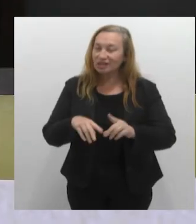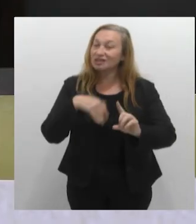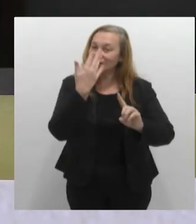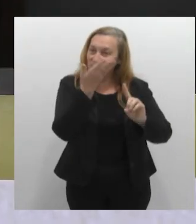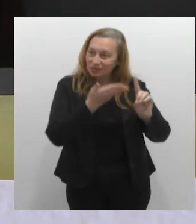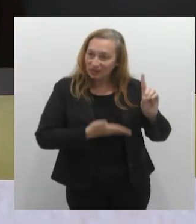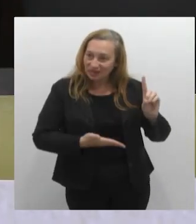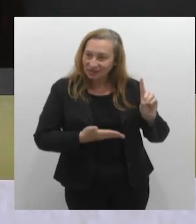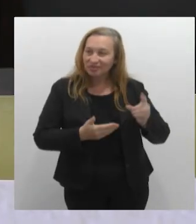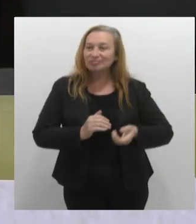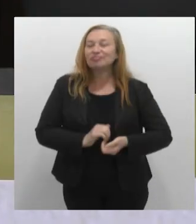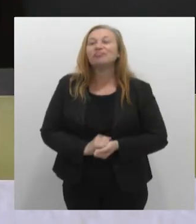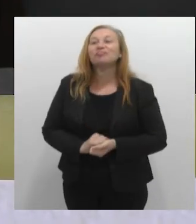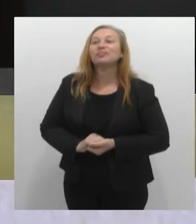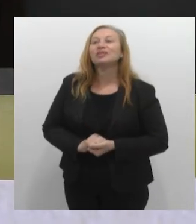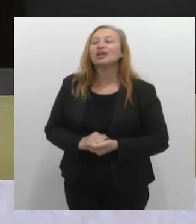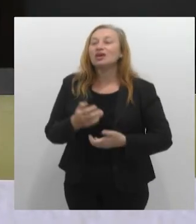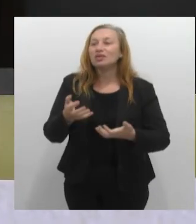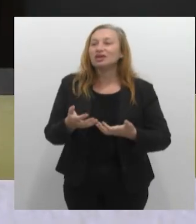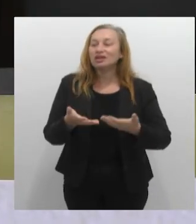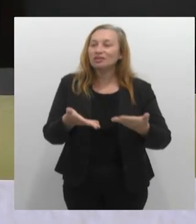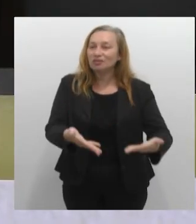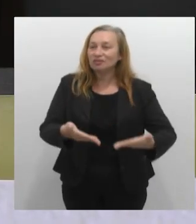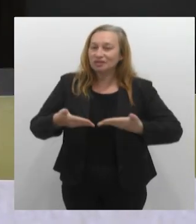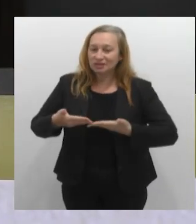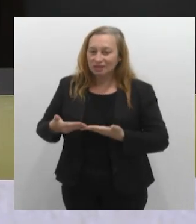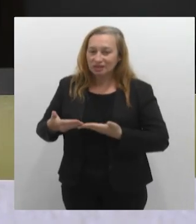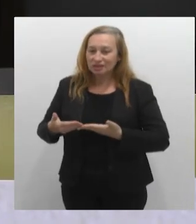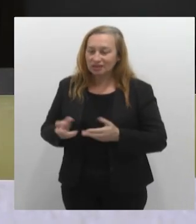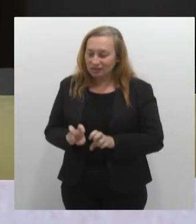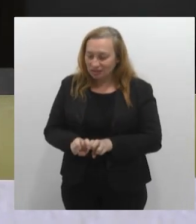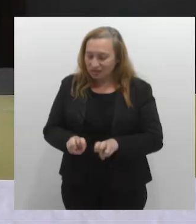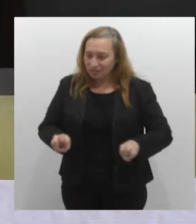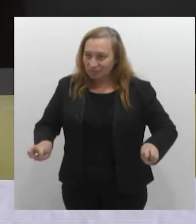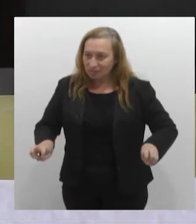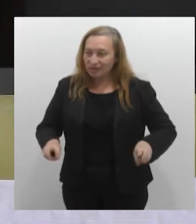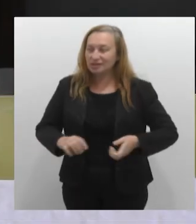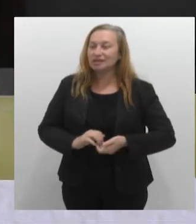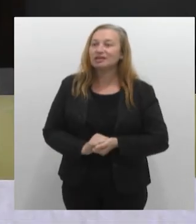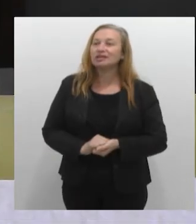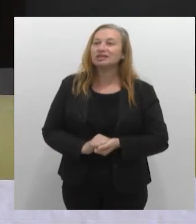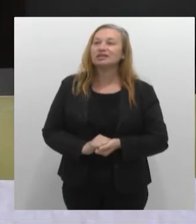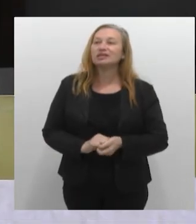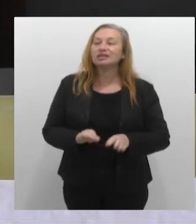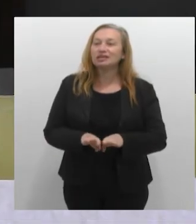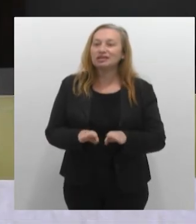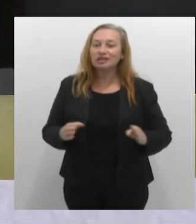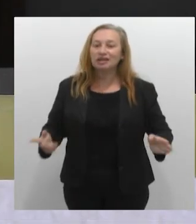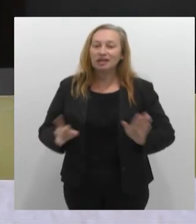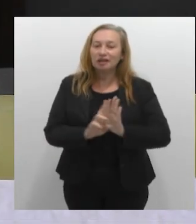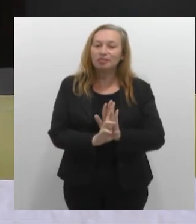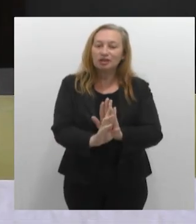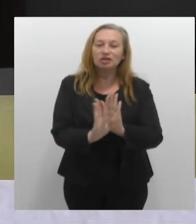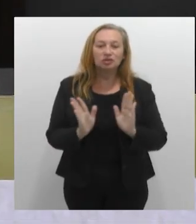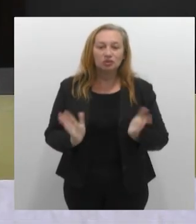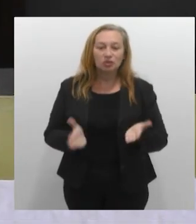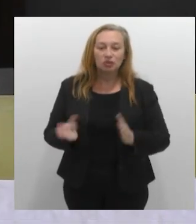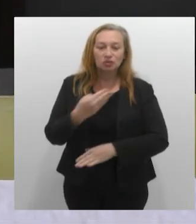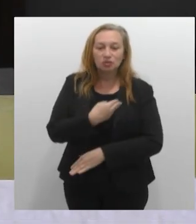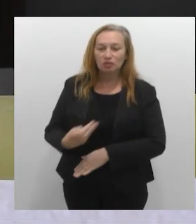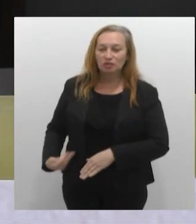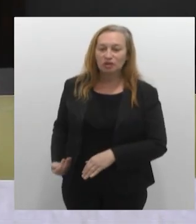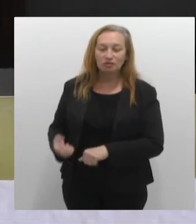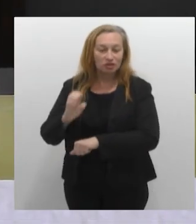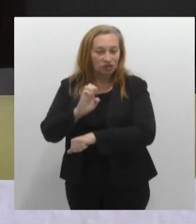solene. Eu queria chamar para compor este momento, representando hoje o governo do